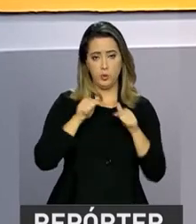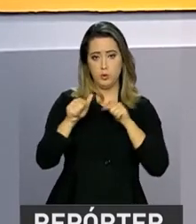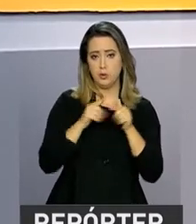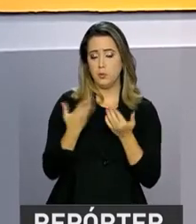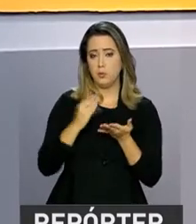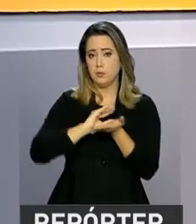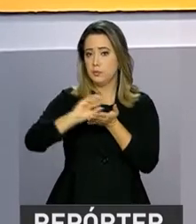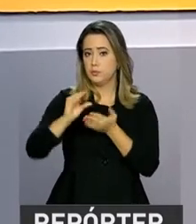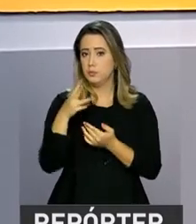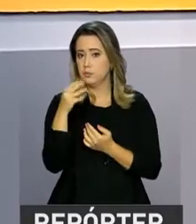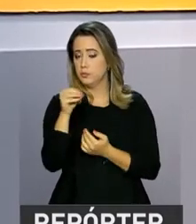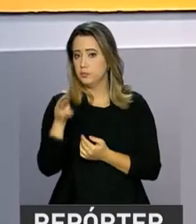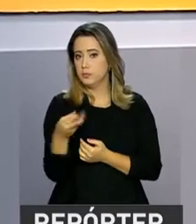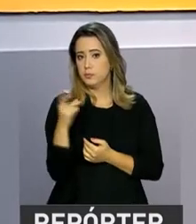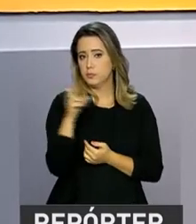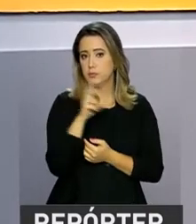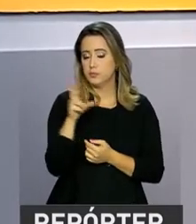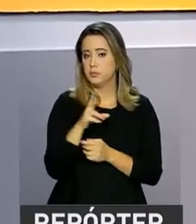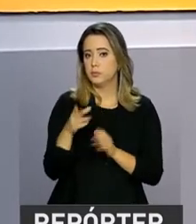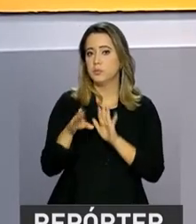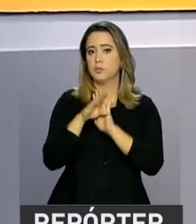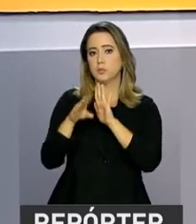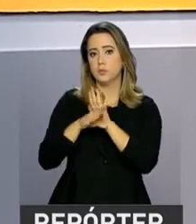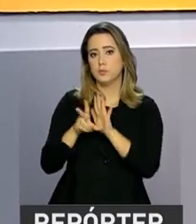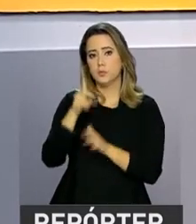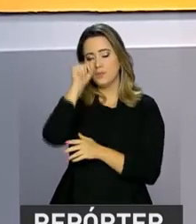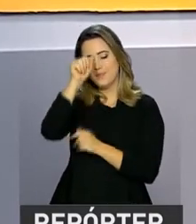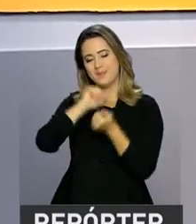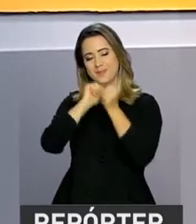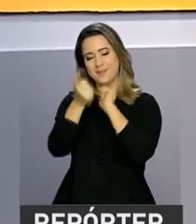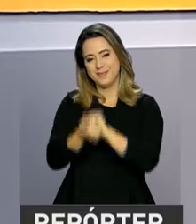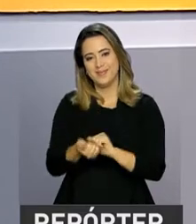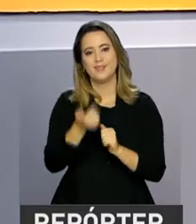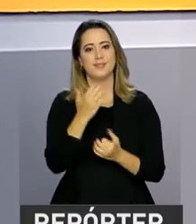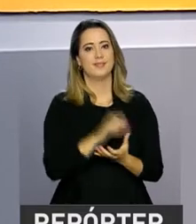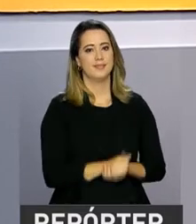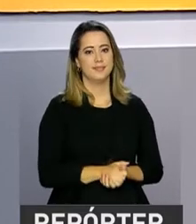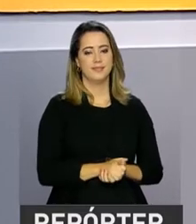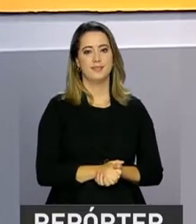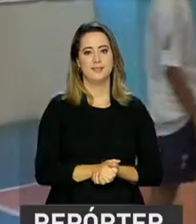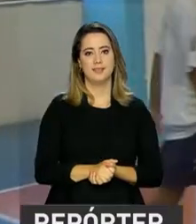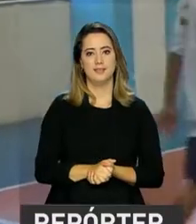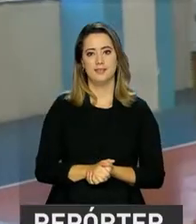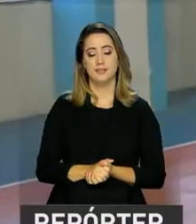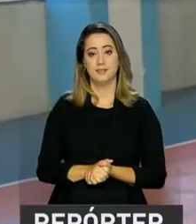prevê investimentos de 30 milhões de reais no programa Forças no Esporte.